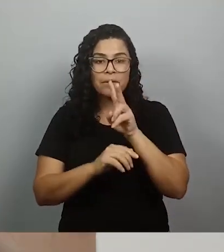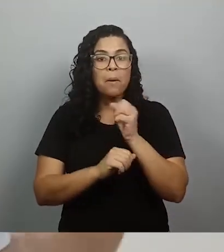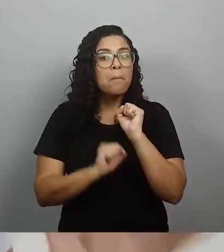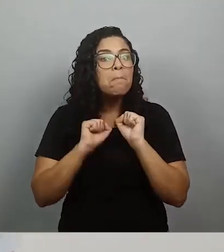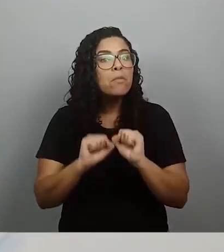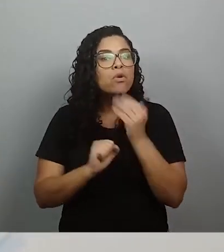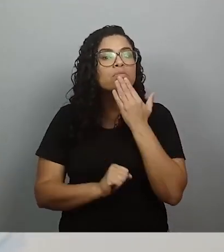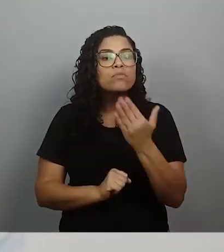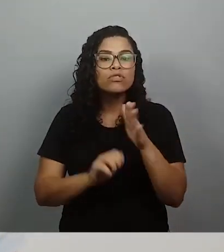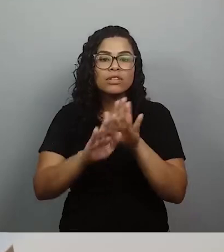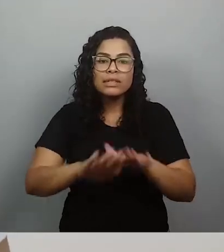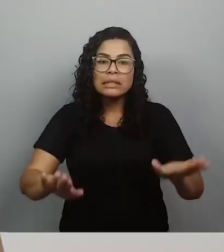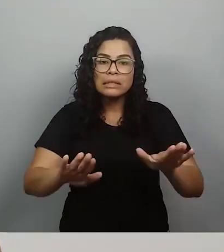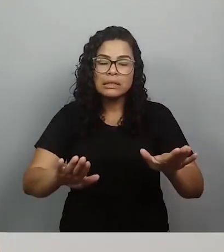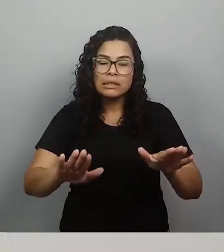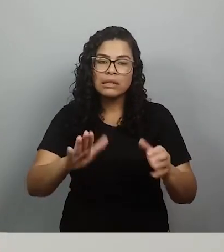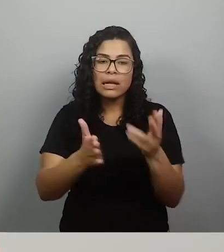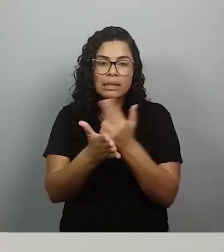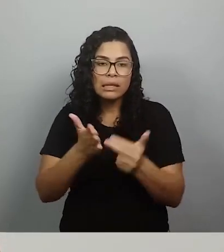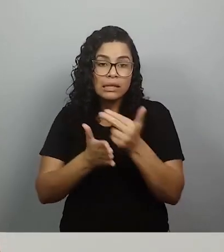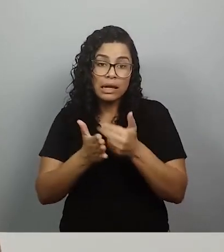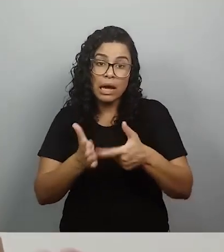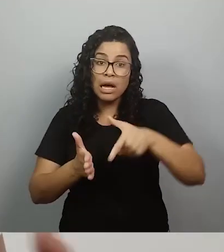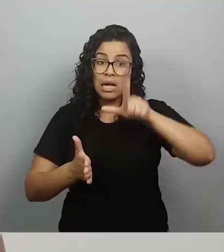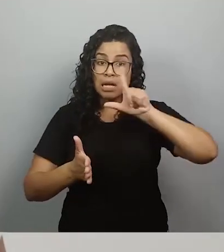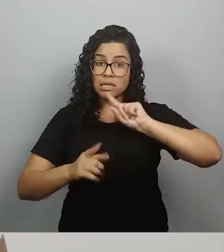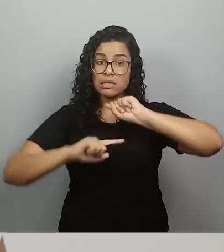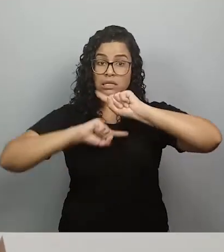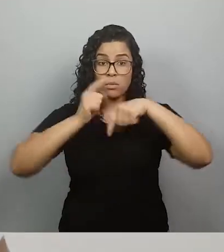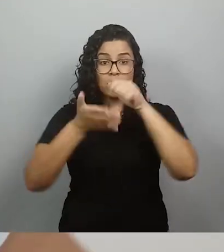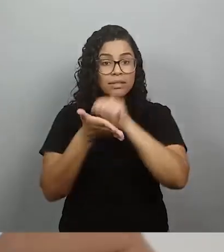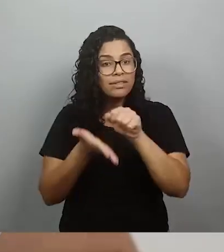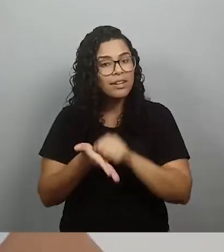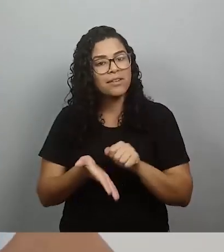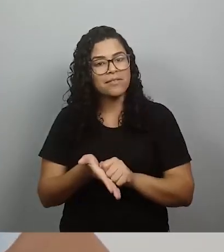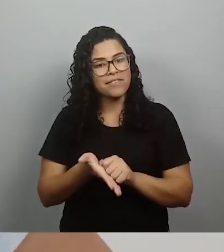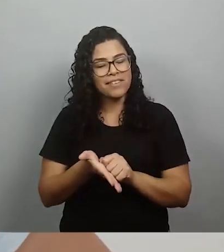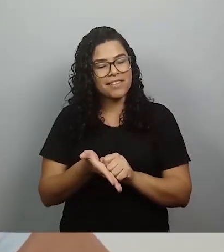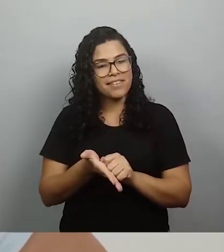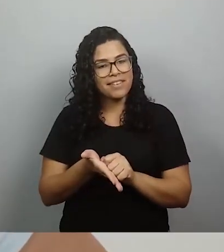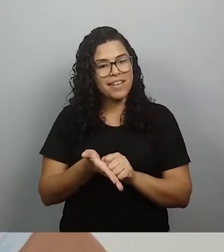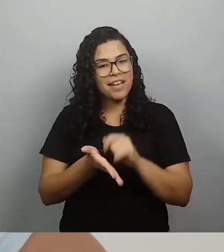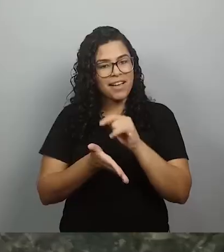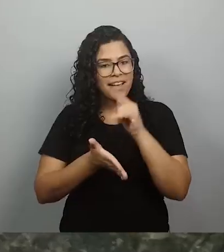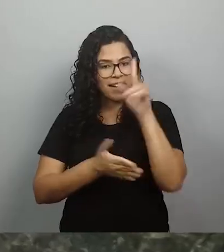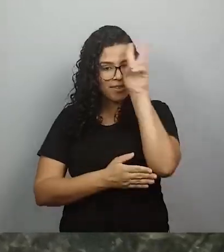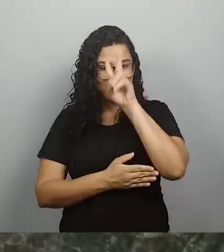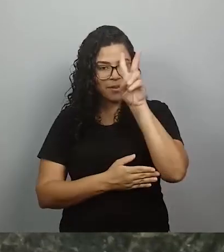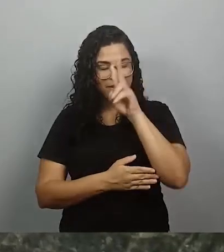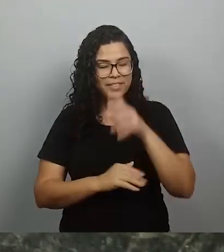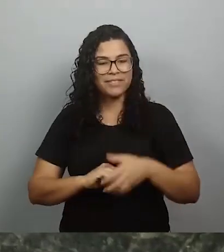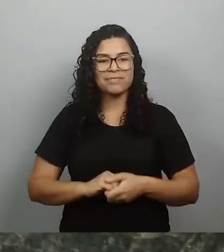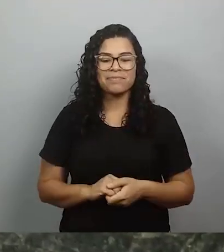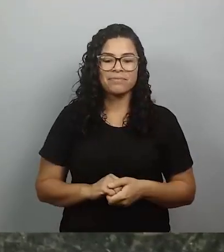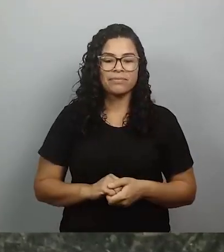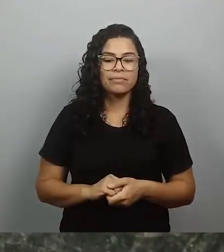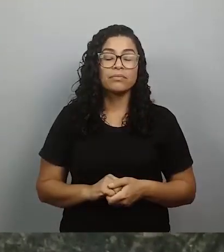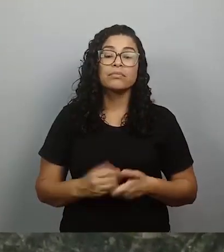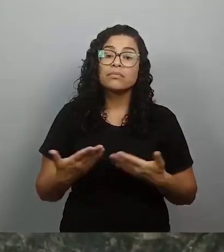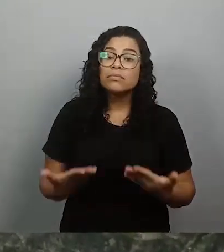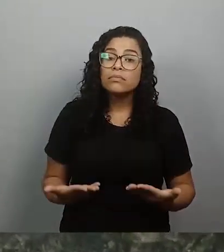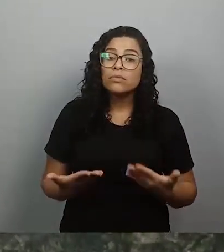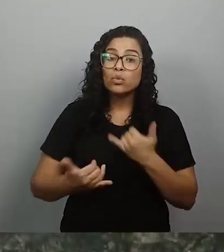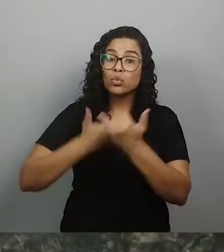criança desenhar antes e depois escrever a história. Nesse caso, a ordem não importa. Esse é um jogo